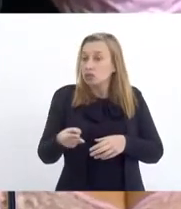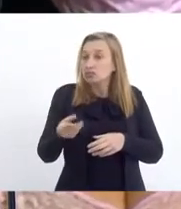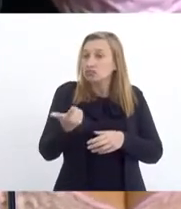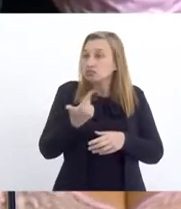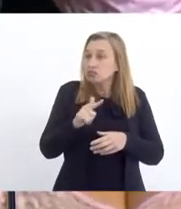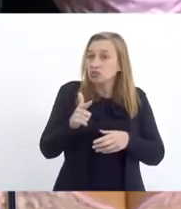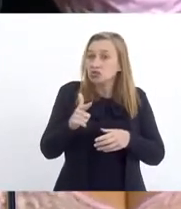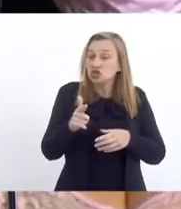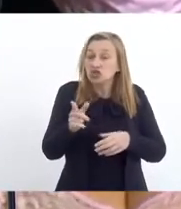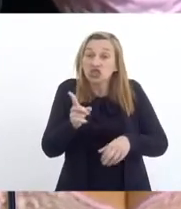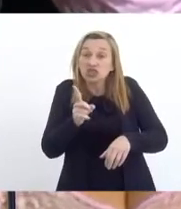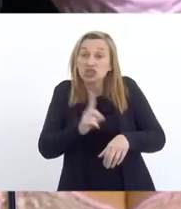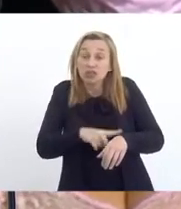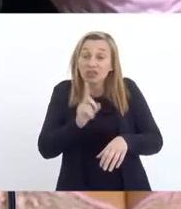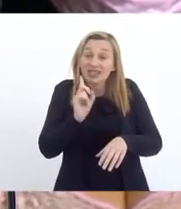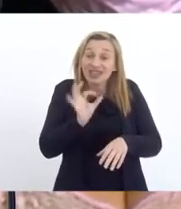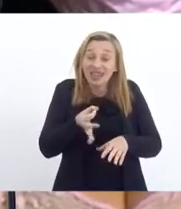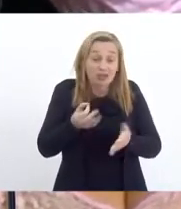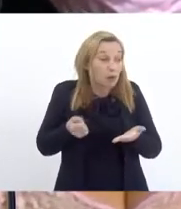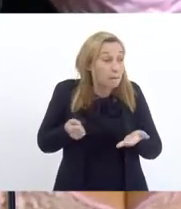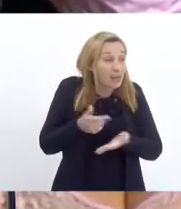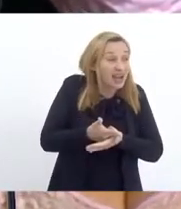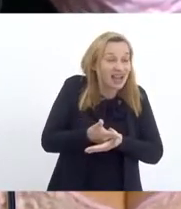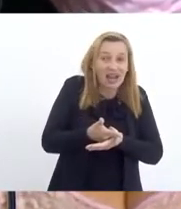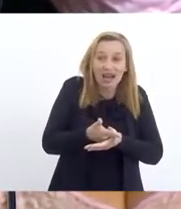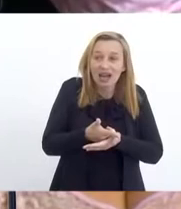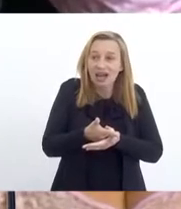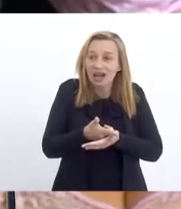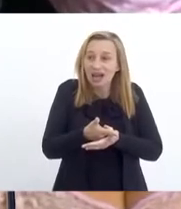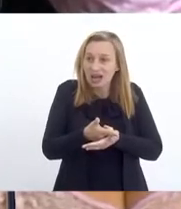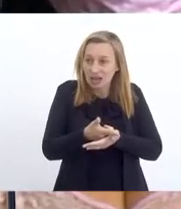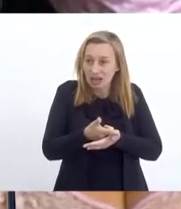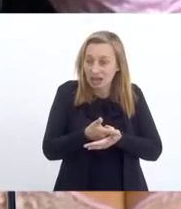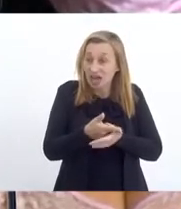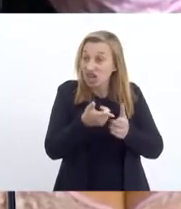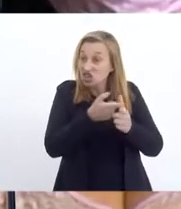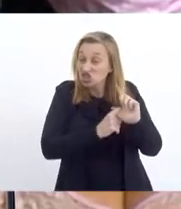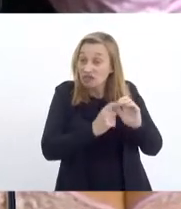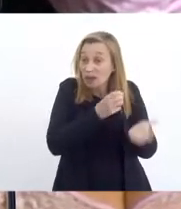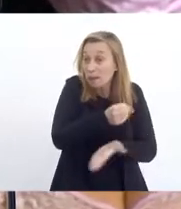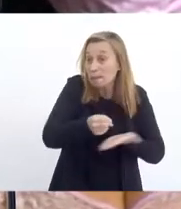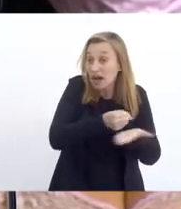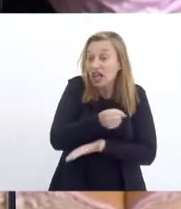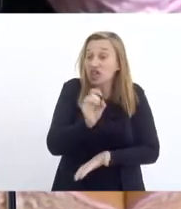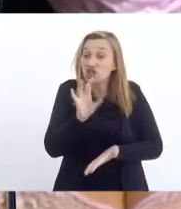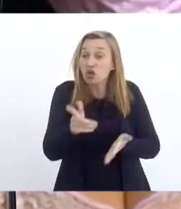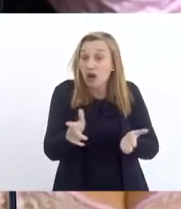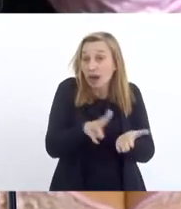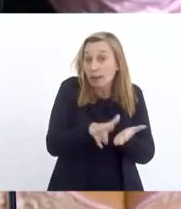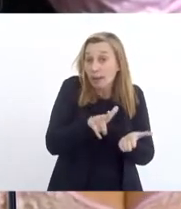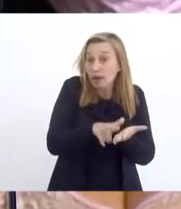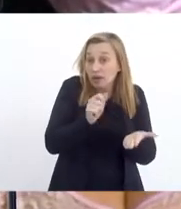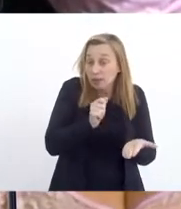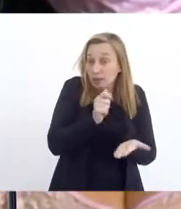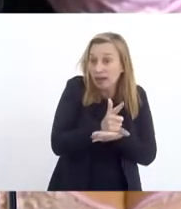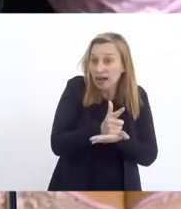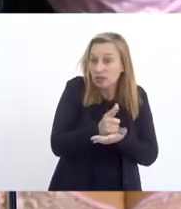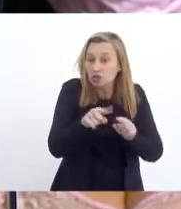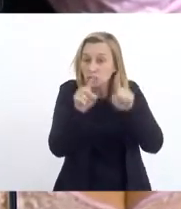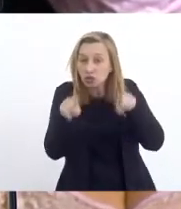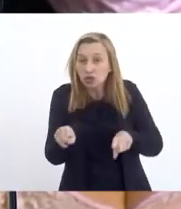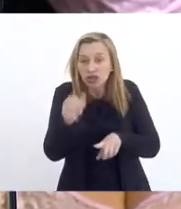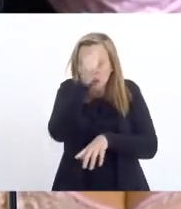no orçamento para pagar as contas, as básicas. Só a folha de pagamento dos funcionários